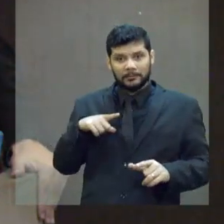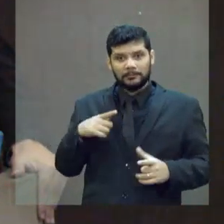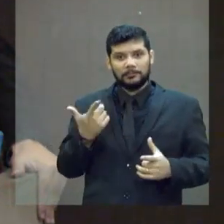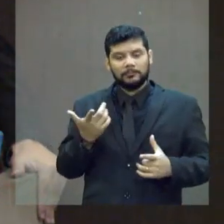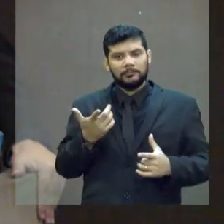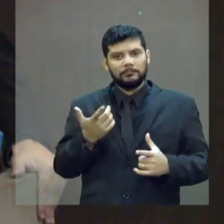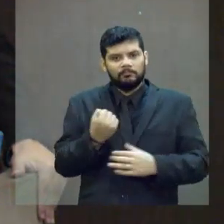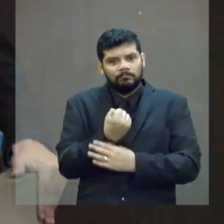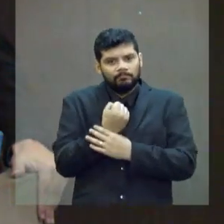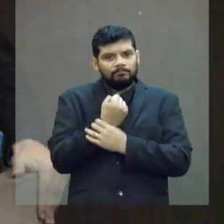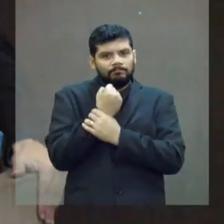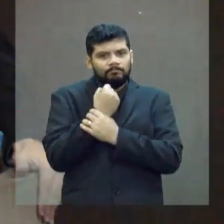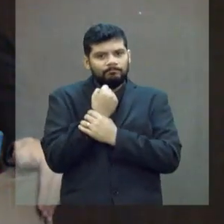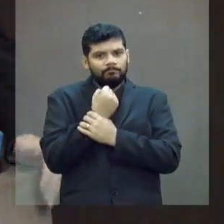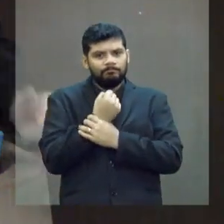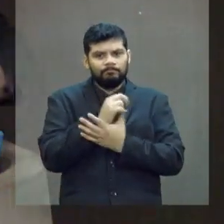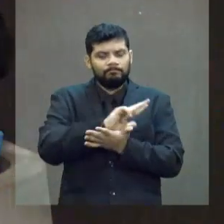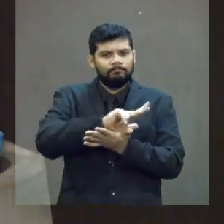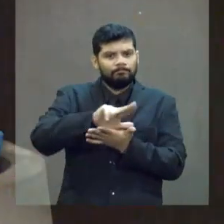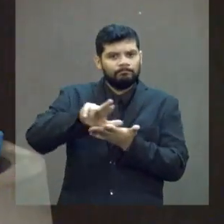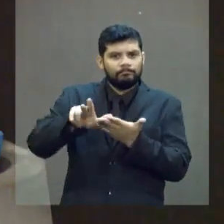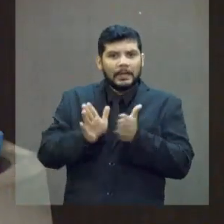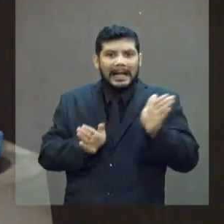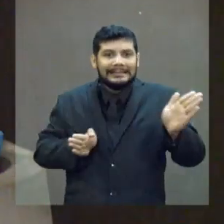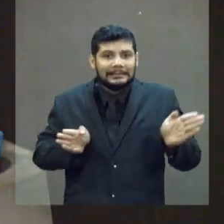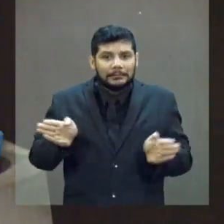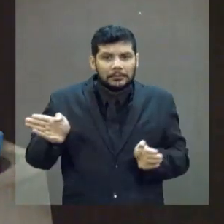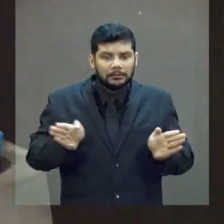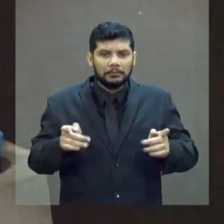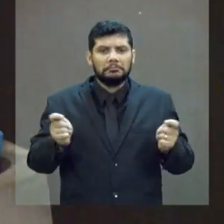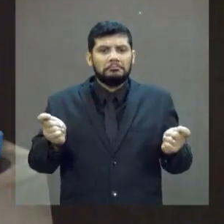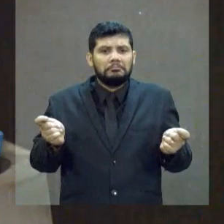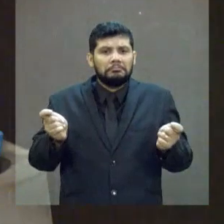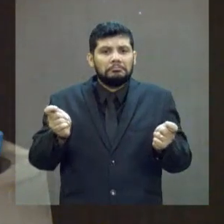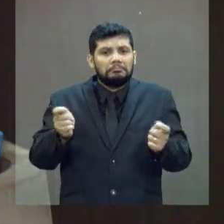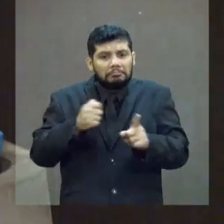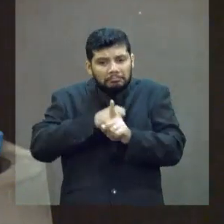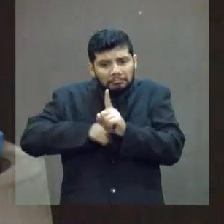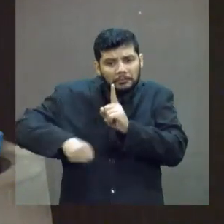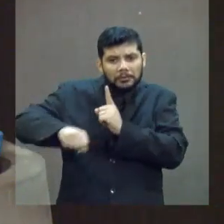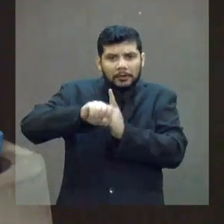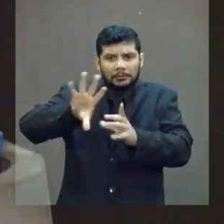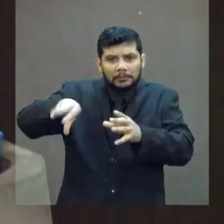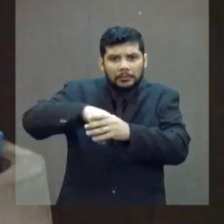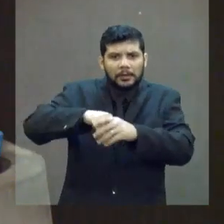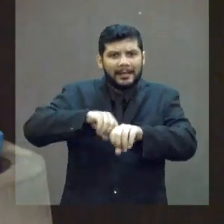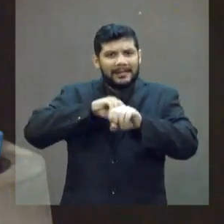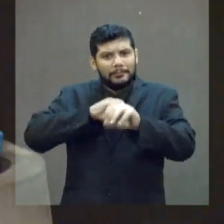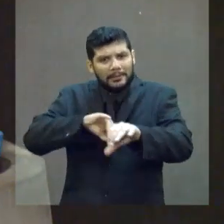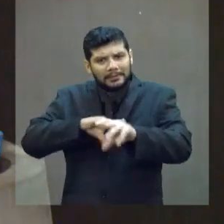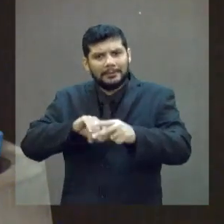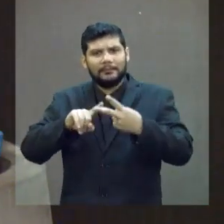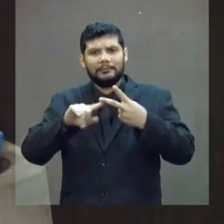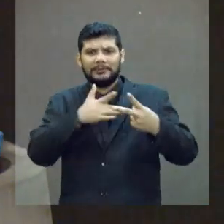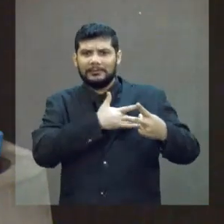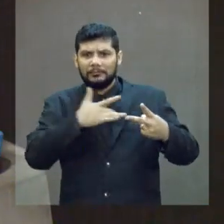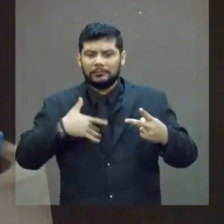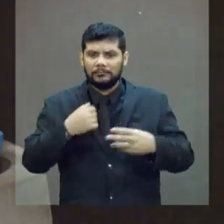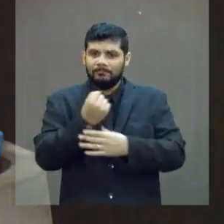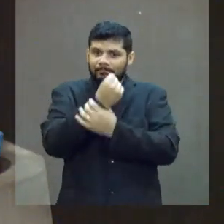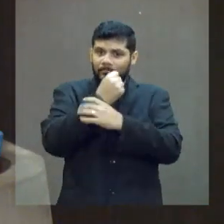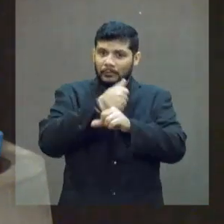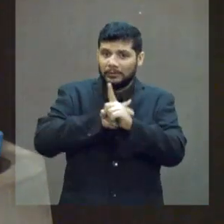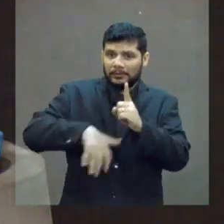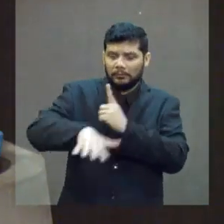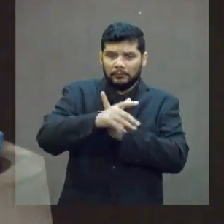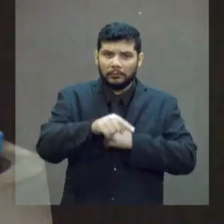as condições de acessibilidade, se nos tornarmos uma sociedade inclusiva, com educação inclusiva, com saúde, com proteção social, essa